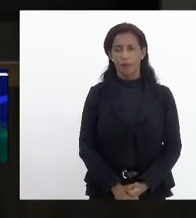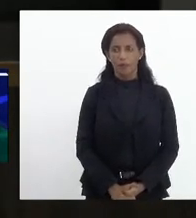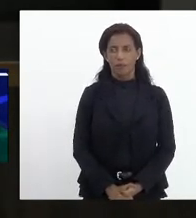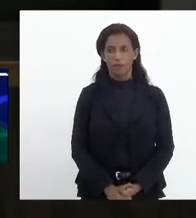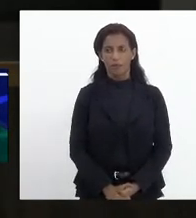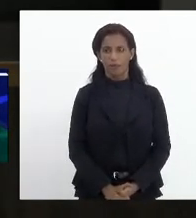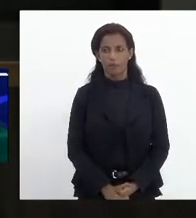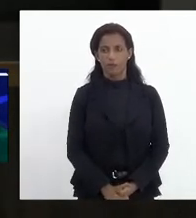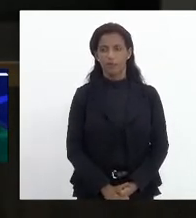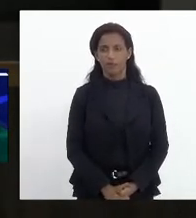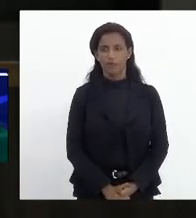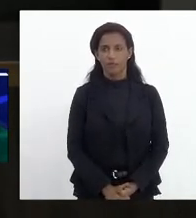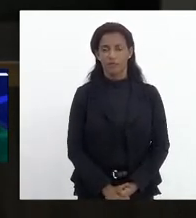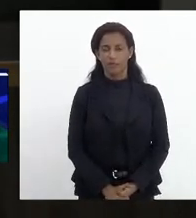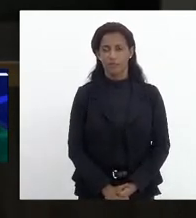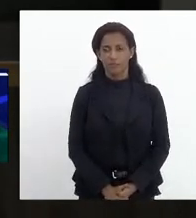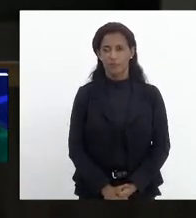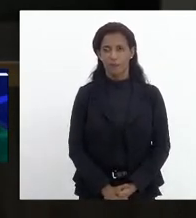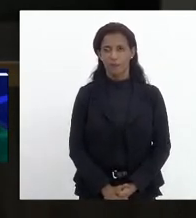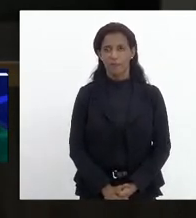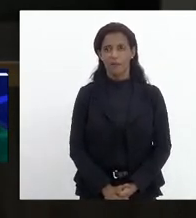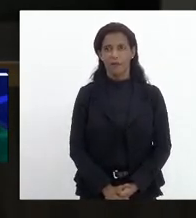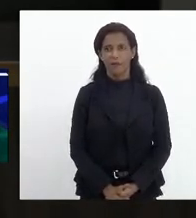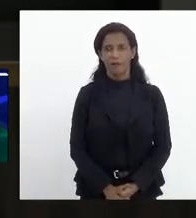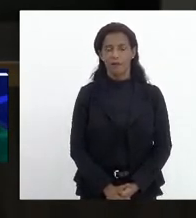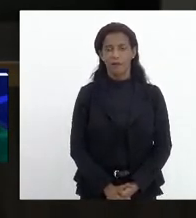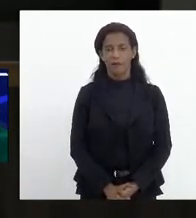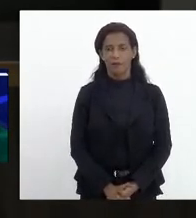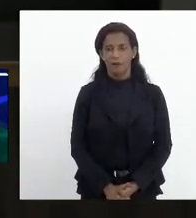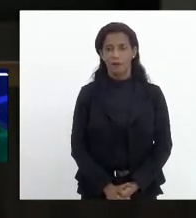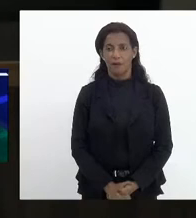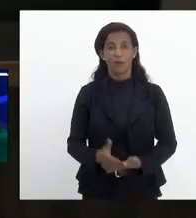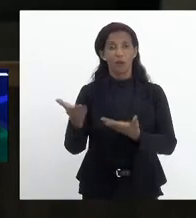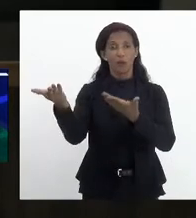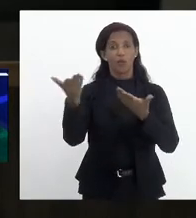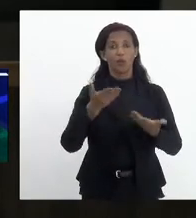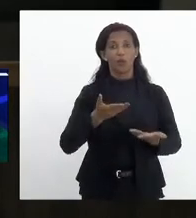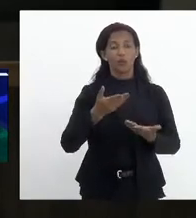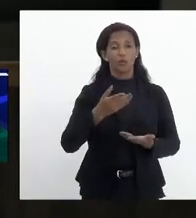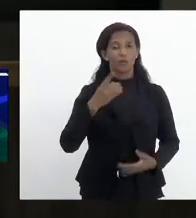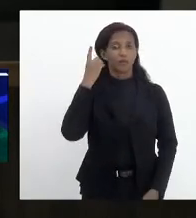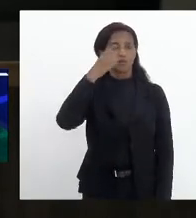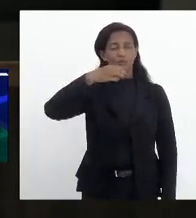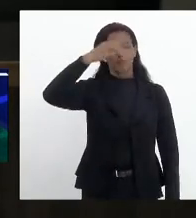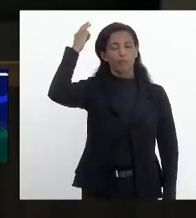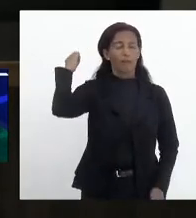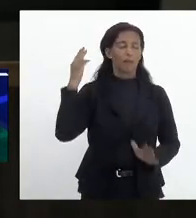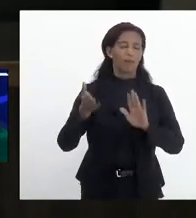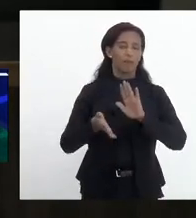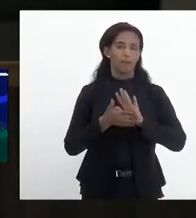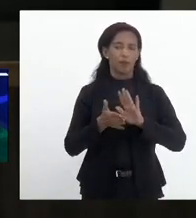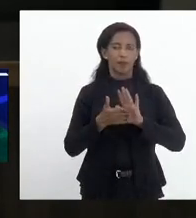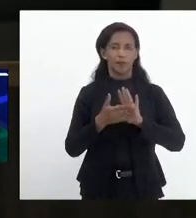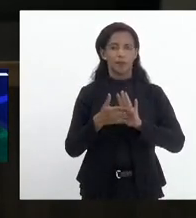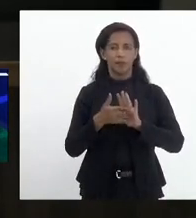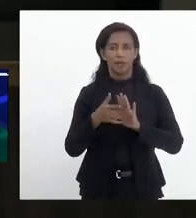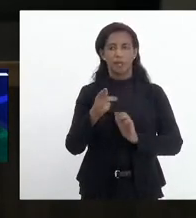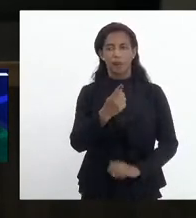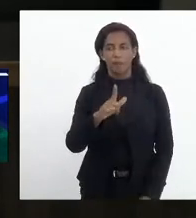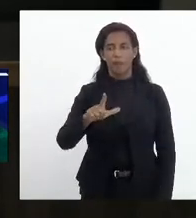popular Buraco do Lume. Ok, então convido o deputado Márcio Pacheco para emitir o parecer ao projeto de